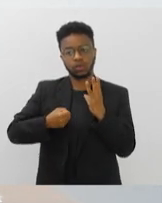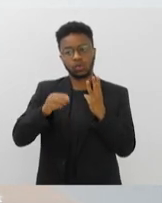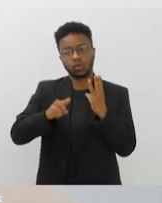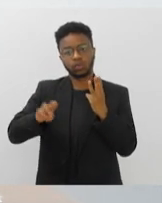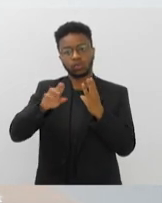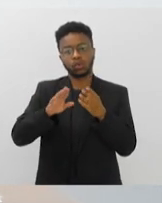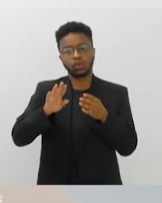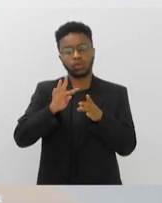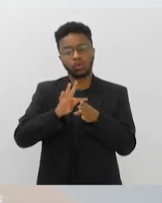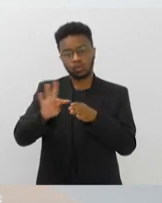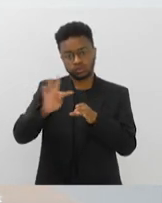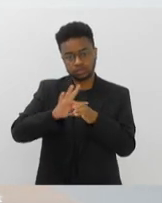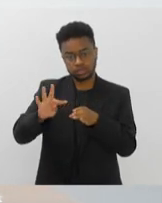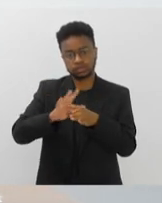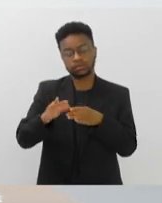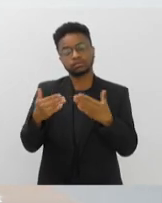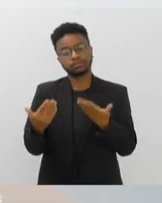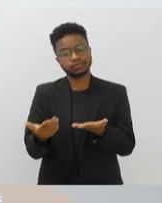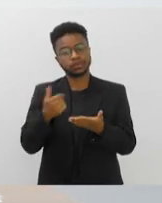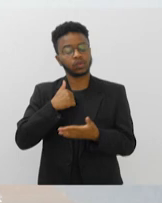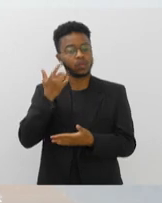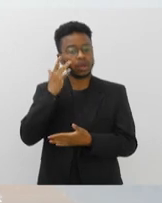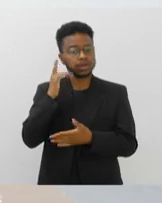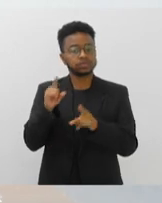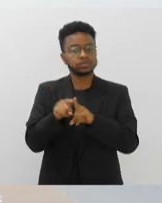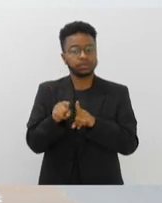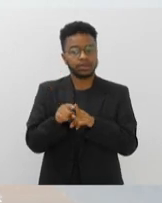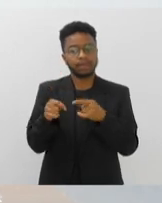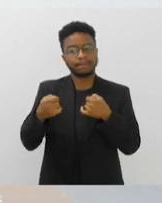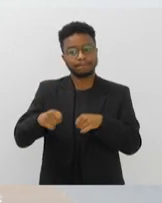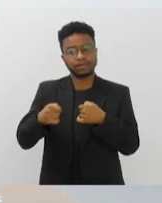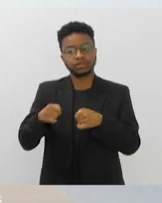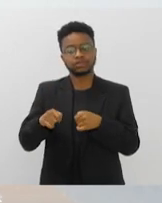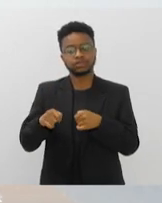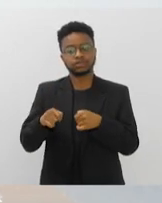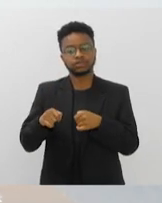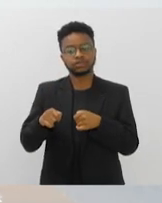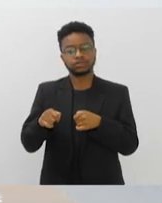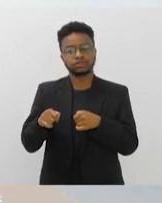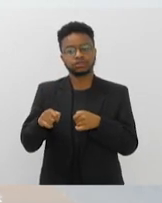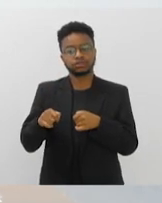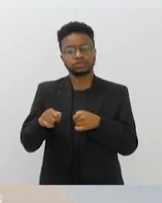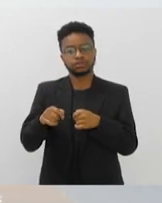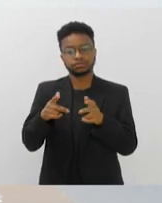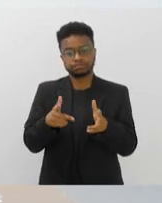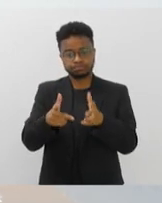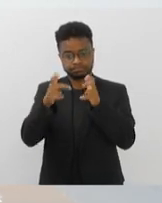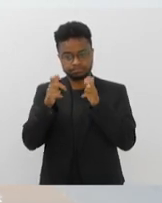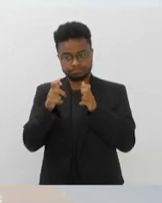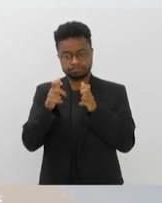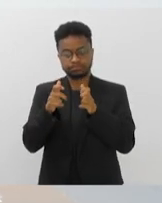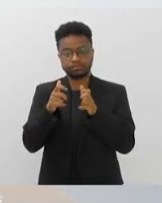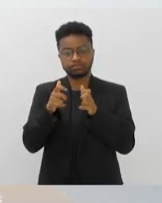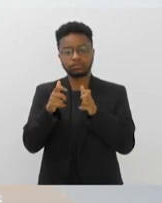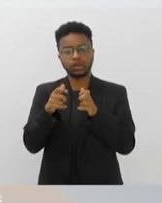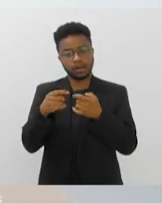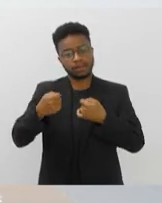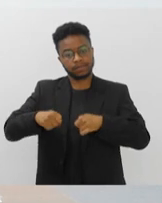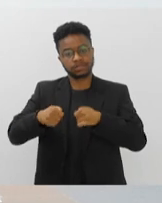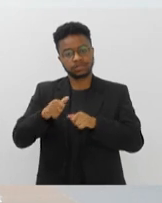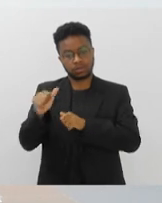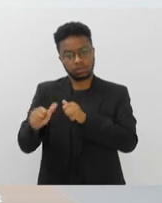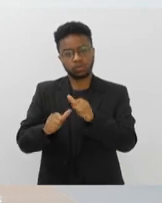tutelares Então acho que isso também deve est na na nossa na nossa percepção da Necessidade dessa